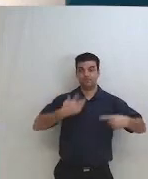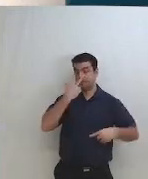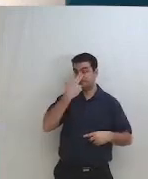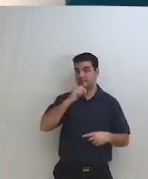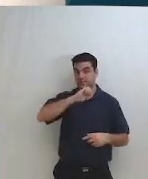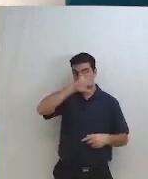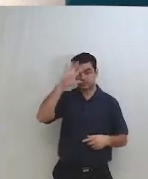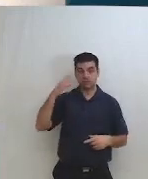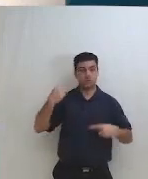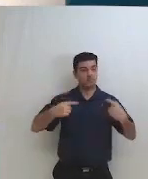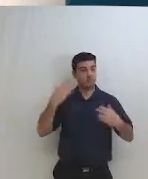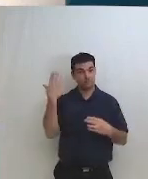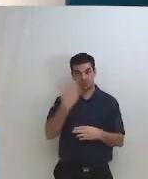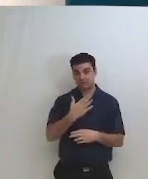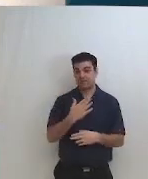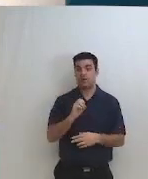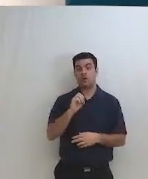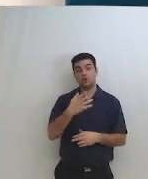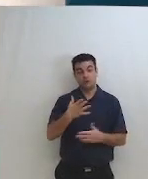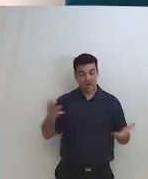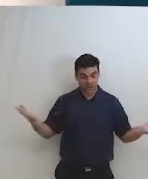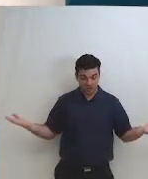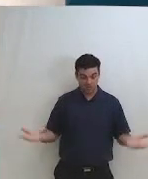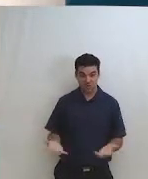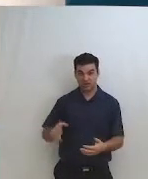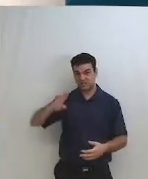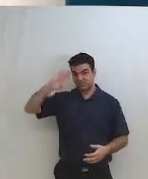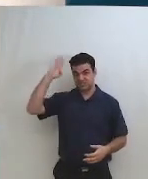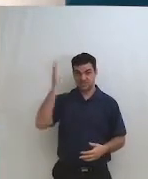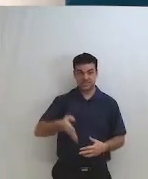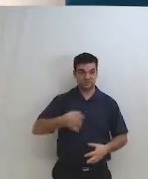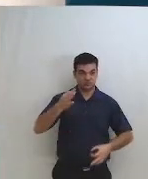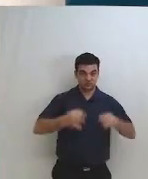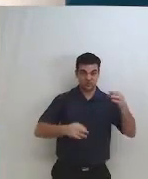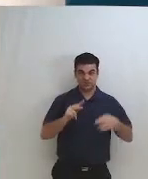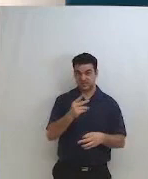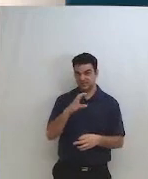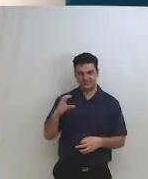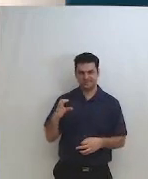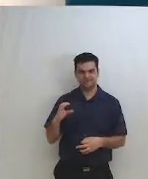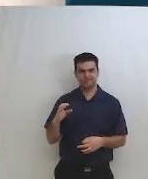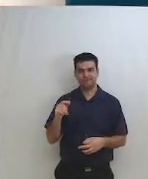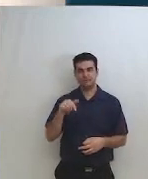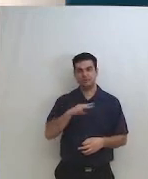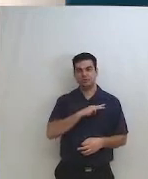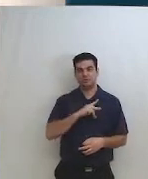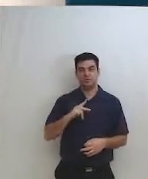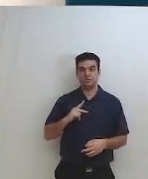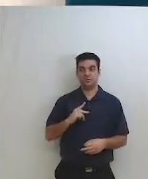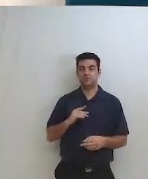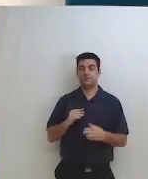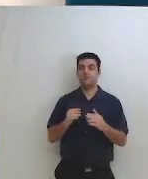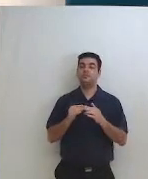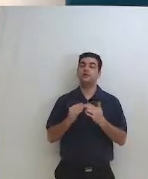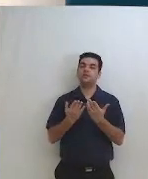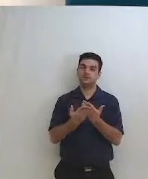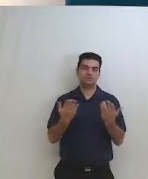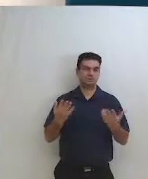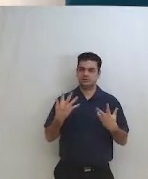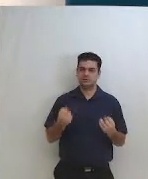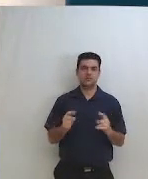ser imediatamente analisada no habeas corpus, o Ministério Público se manifesta pela denegação da ordem.